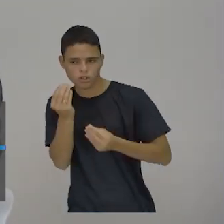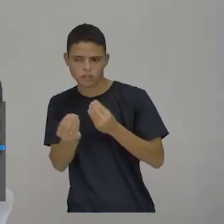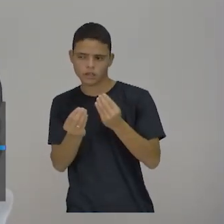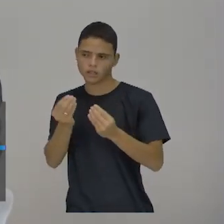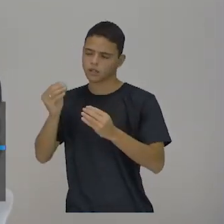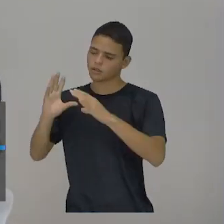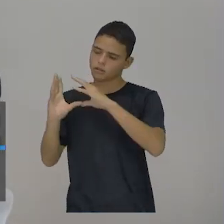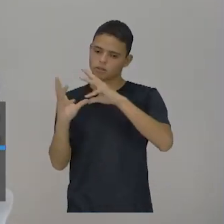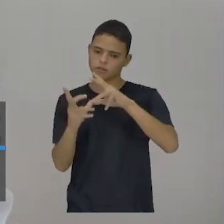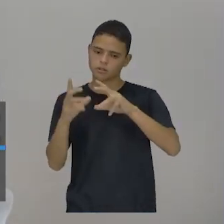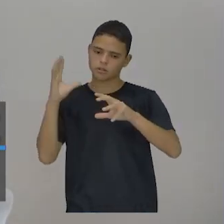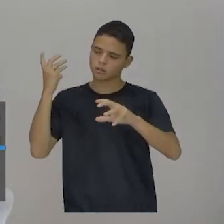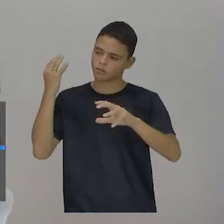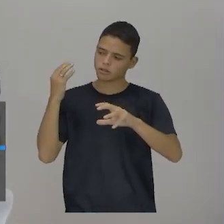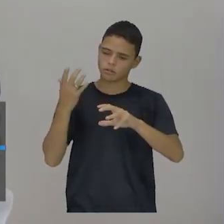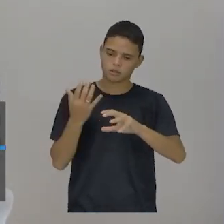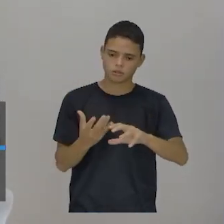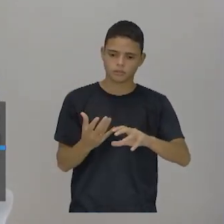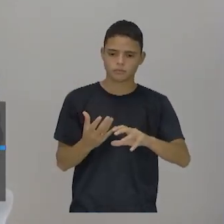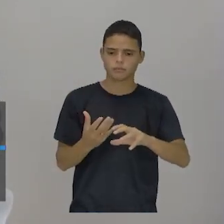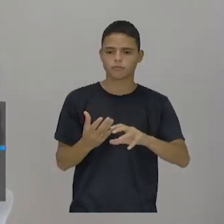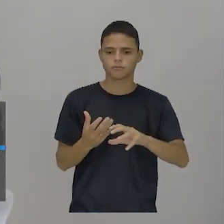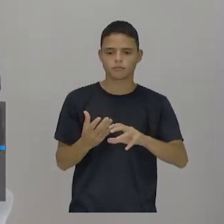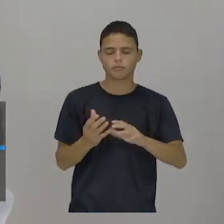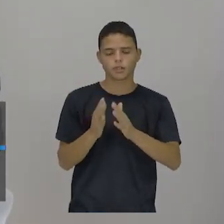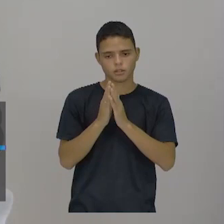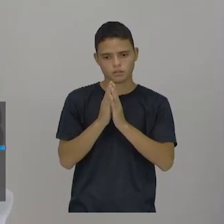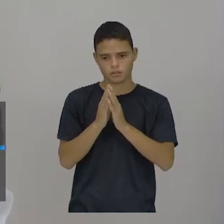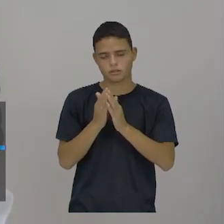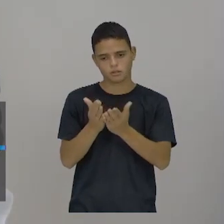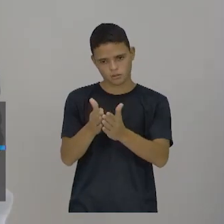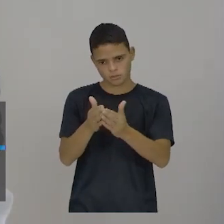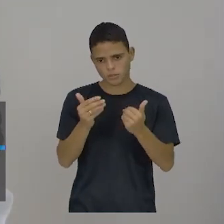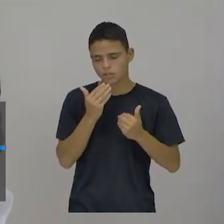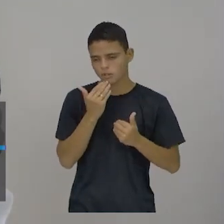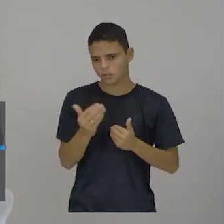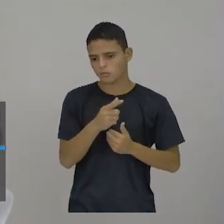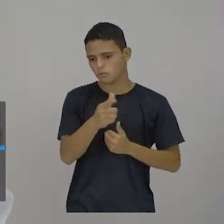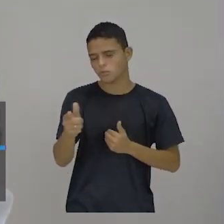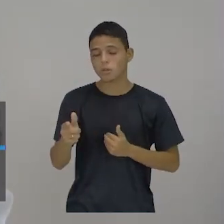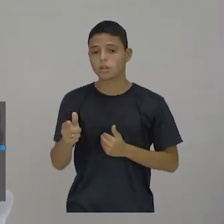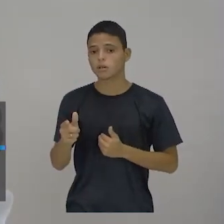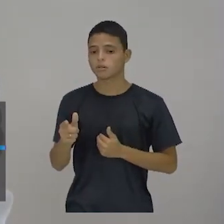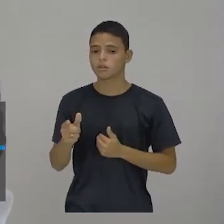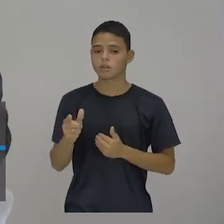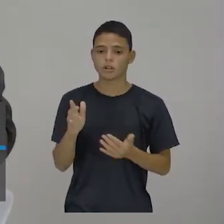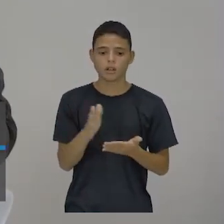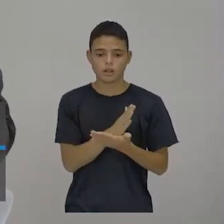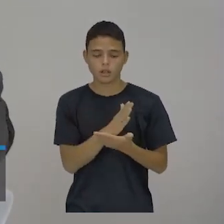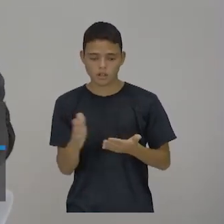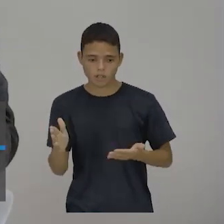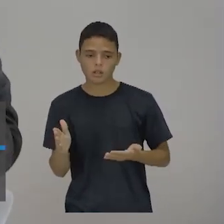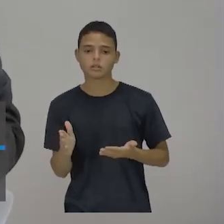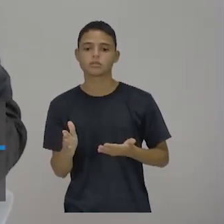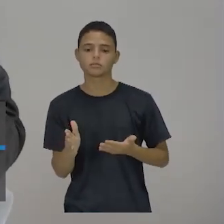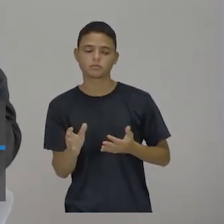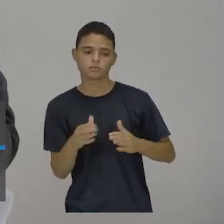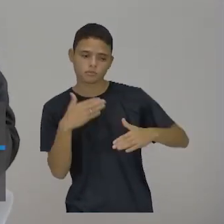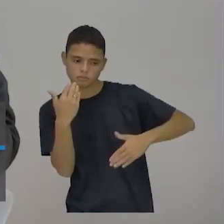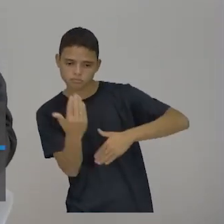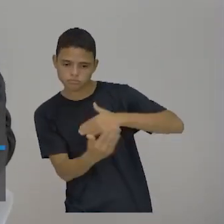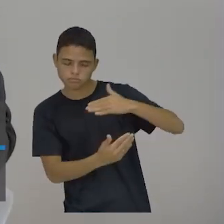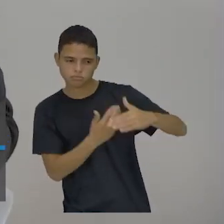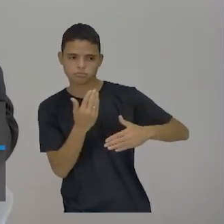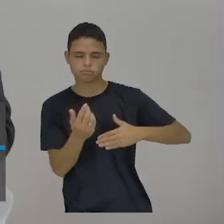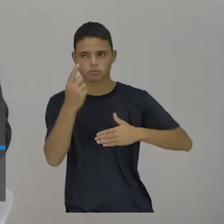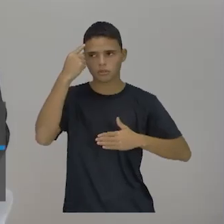muito interessante. E até eu peço assim que vocês... Ela usou situações simples, nomes de rádios que já existem, ela misturou com algo que ela